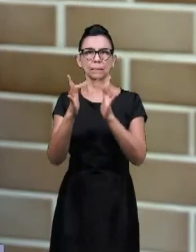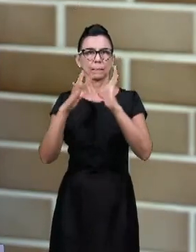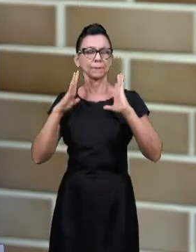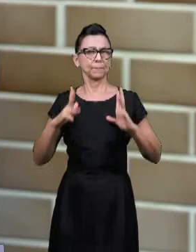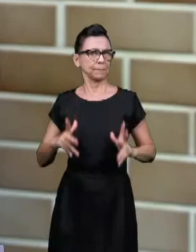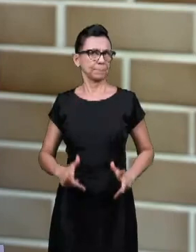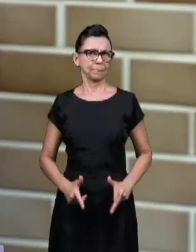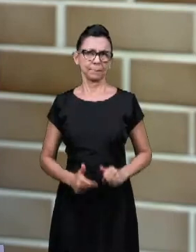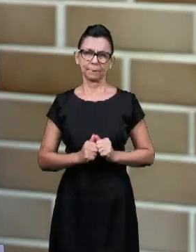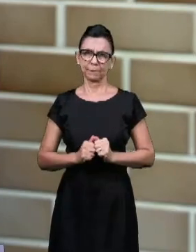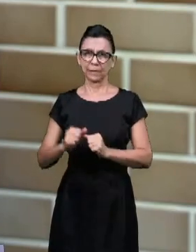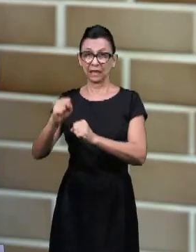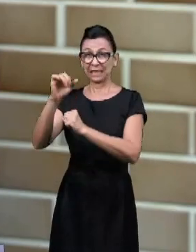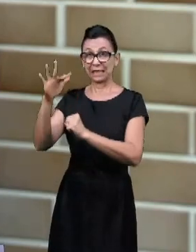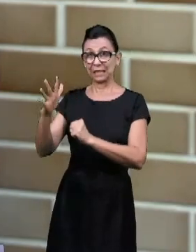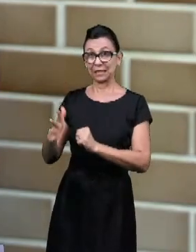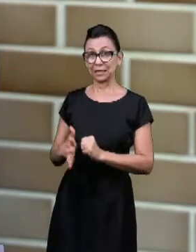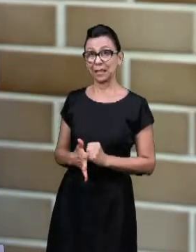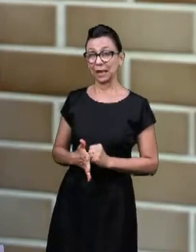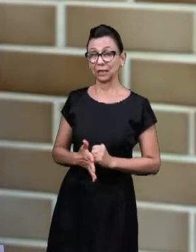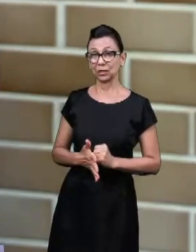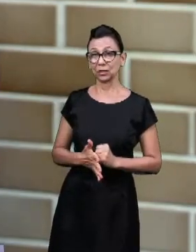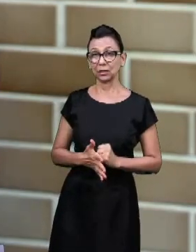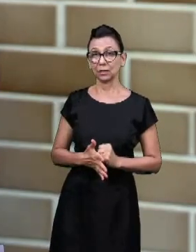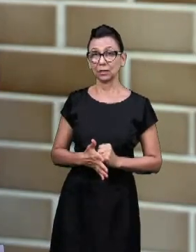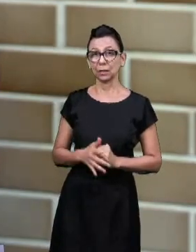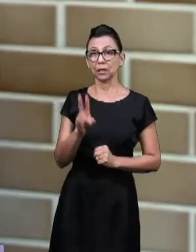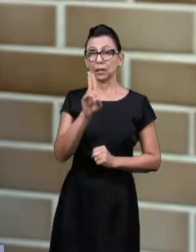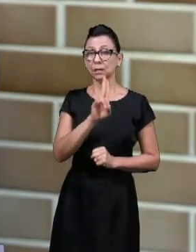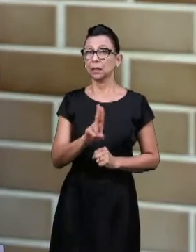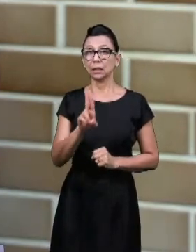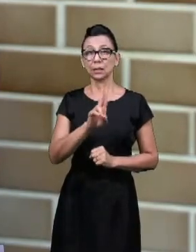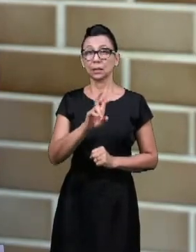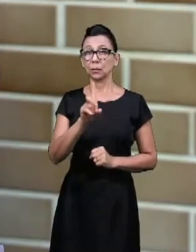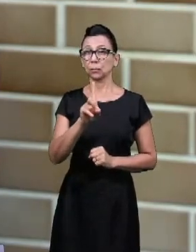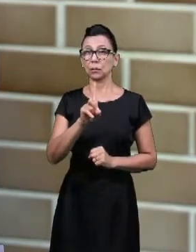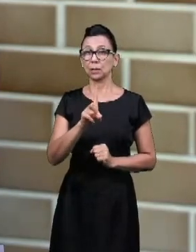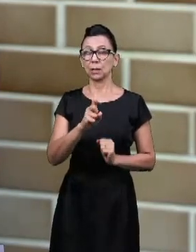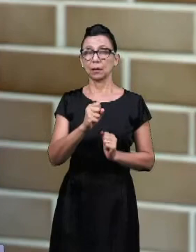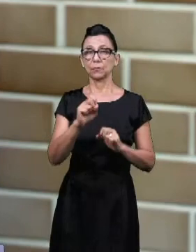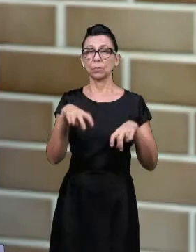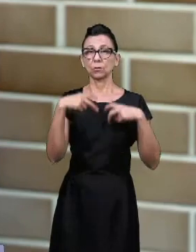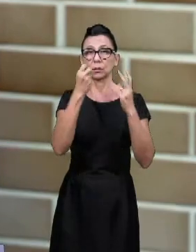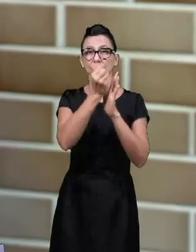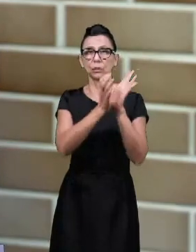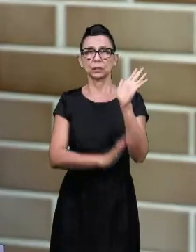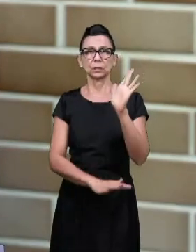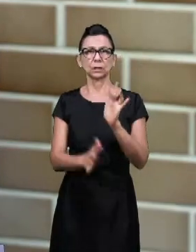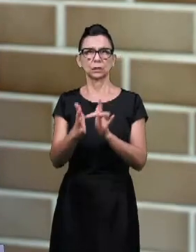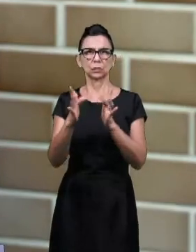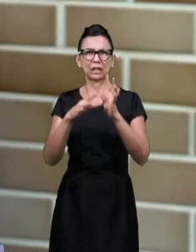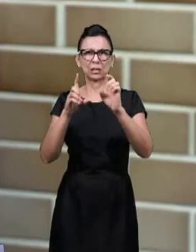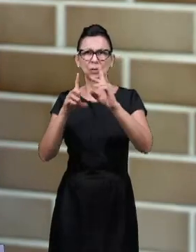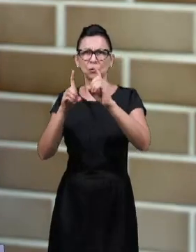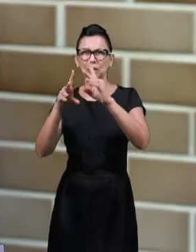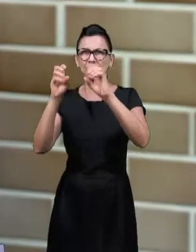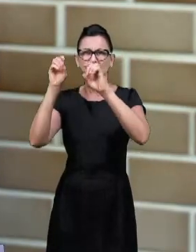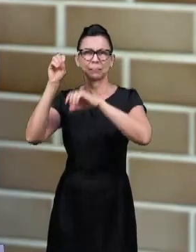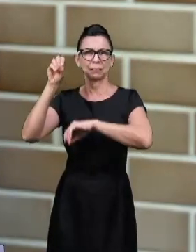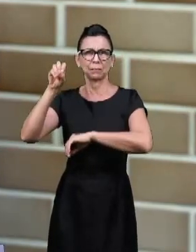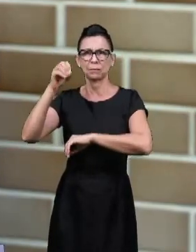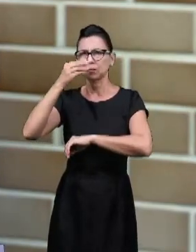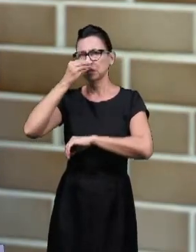estavam lavadas pelo sangue de Jesus, que é o Espírito Santo. Então ela deixou ali a base doutrinária da obra. Excelente essa